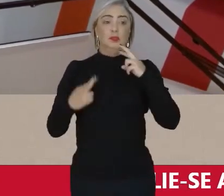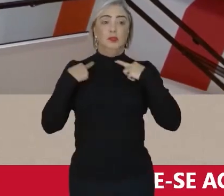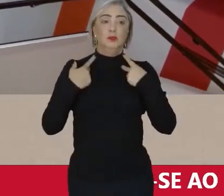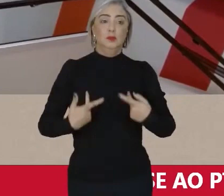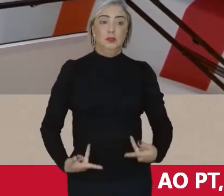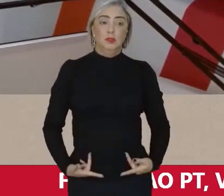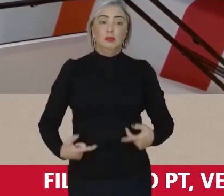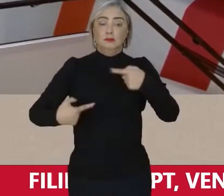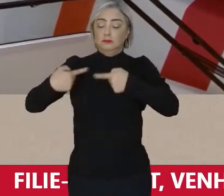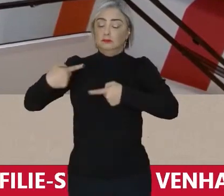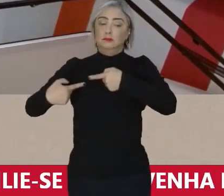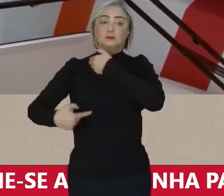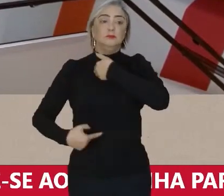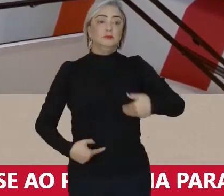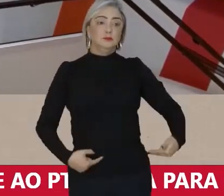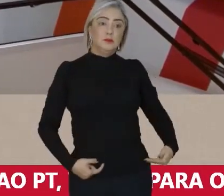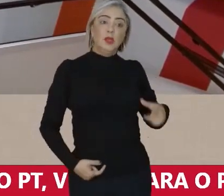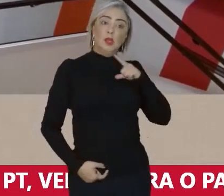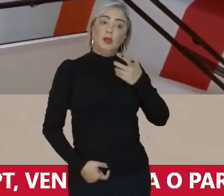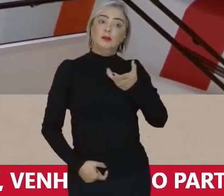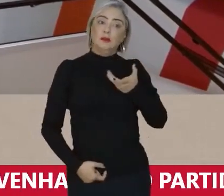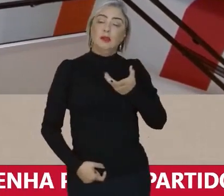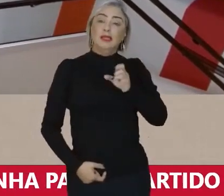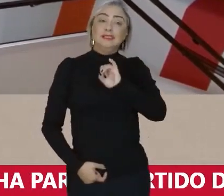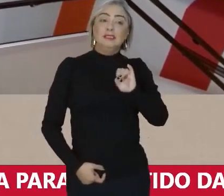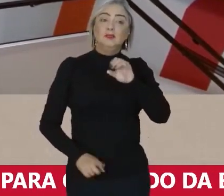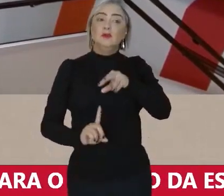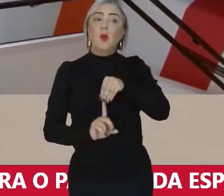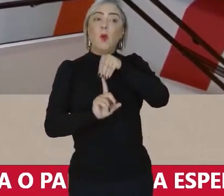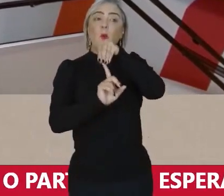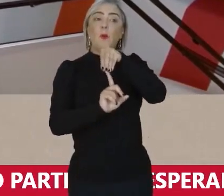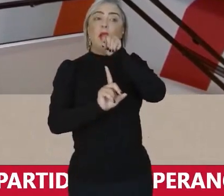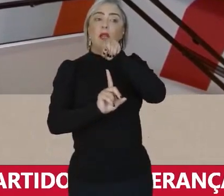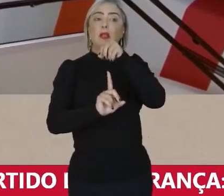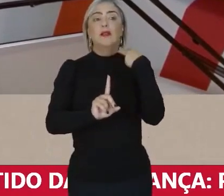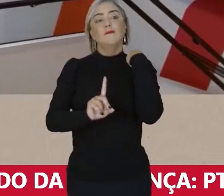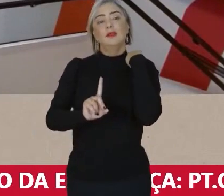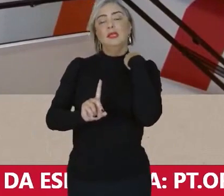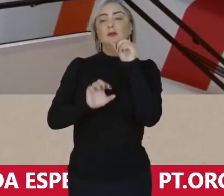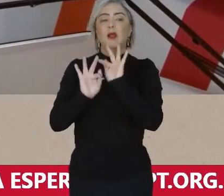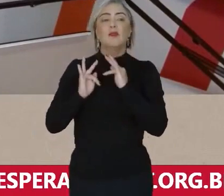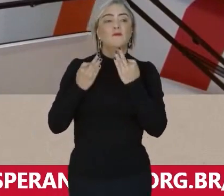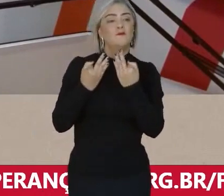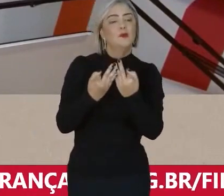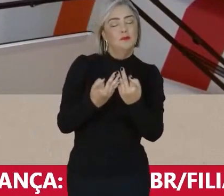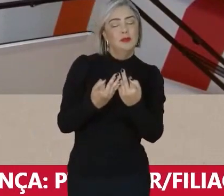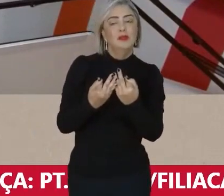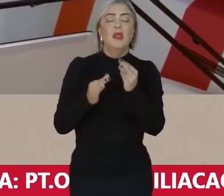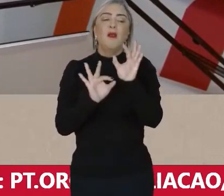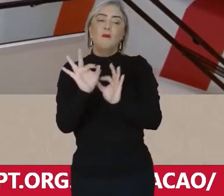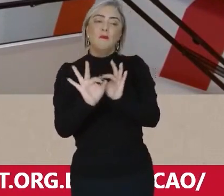humanos e das políticas públicas que nós almejamos, sem o protagonismo dessas vítimas, das suas famílias e